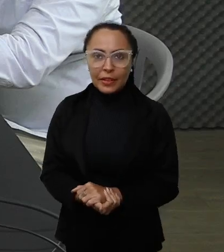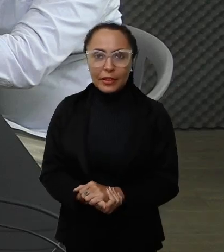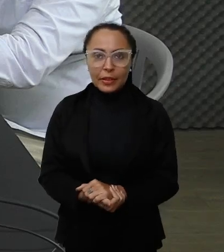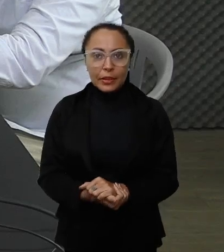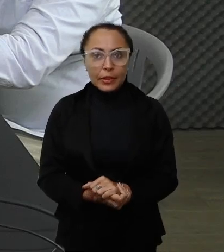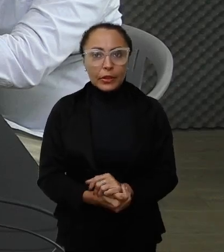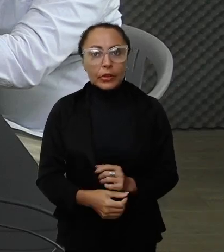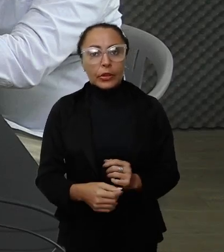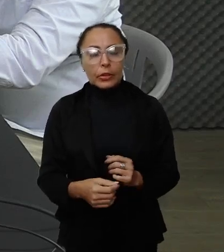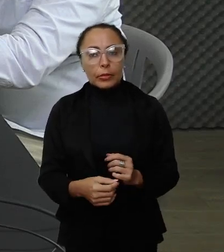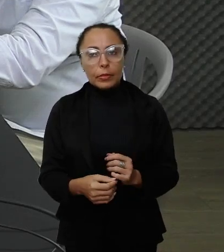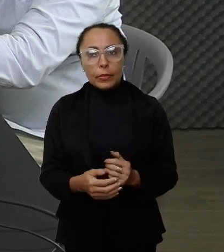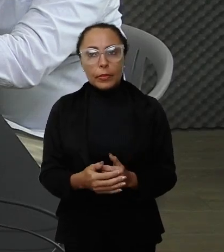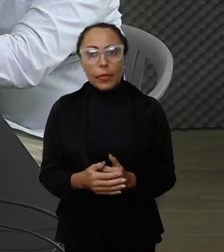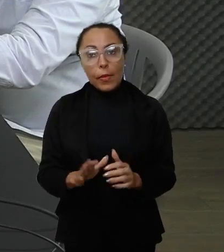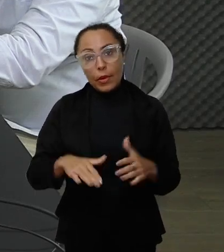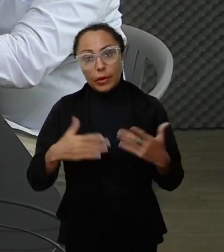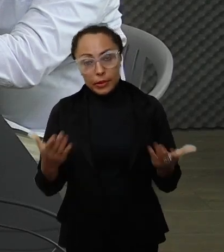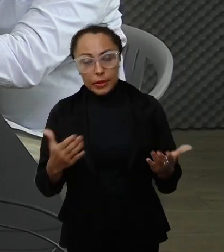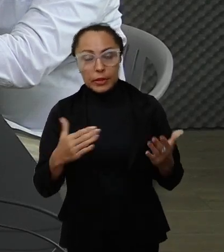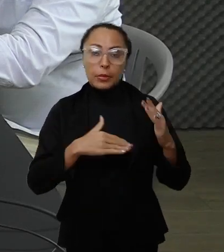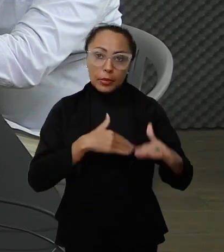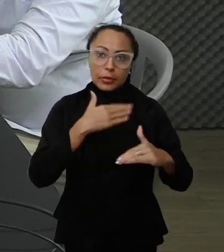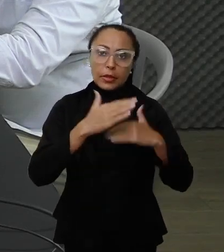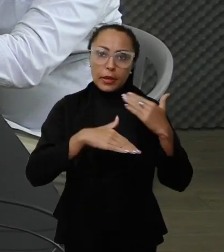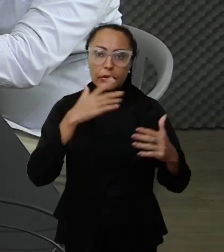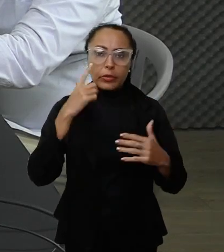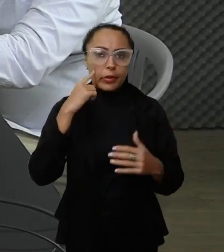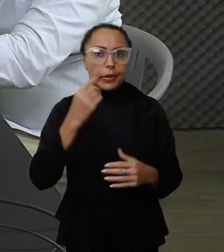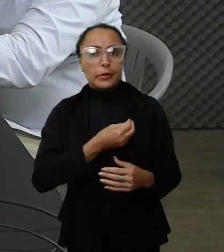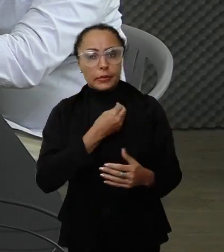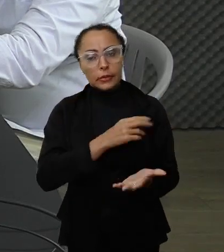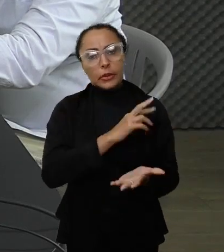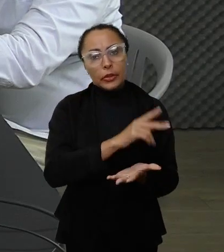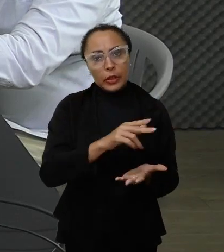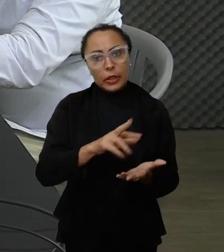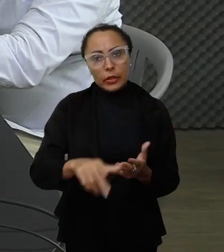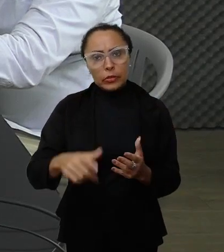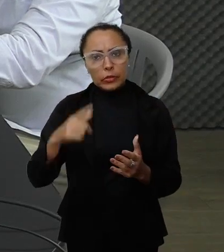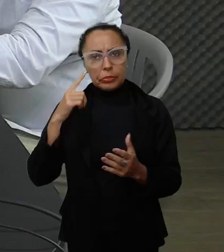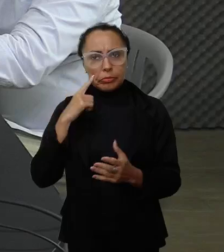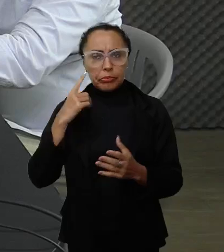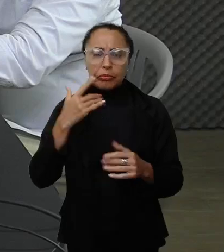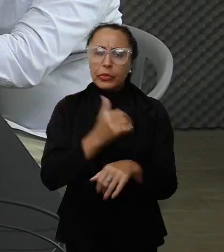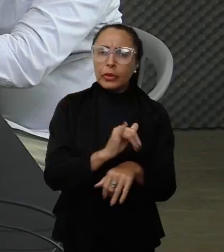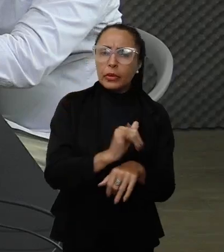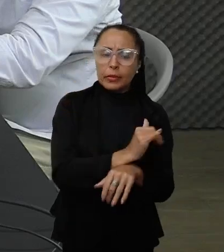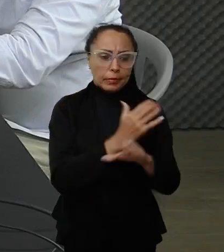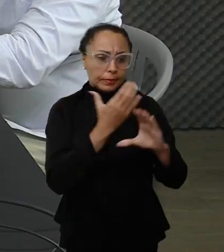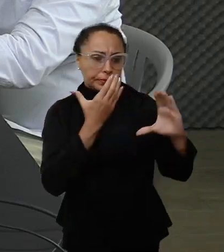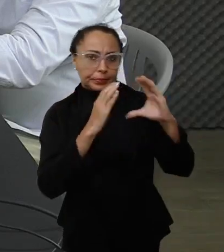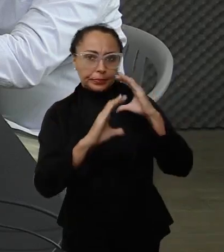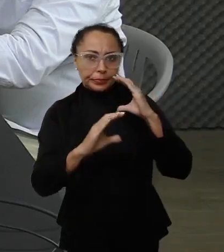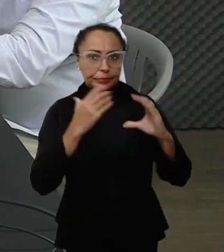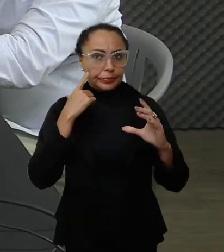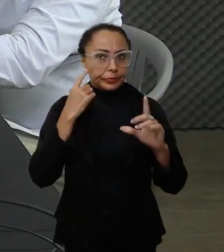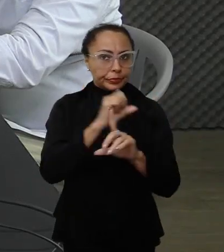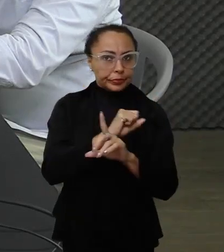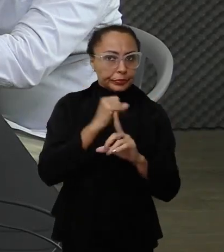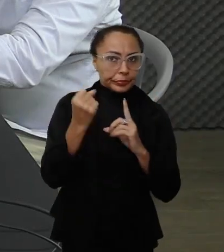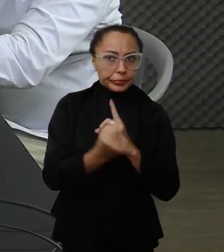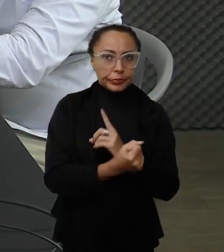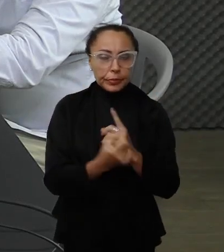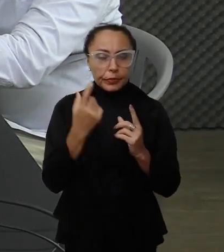do que você está falando. E nesse processo, existem os diversos meios de comunicação. Né? A comunicação social ela não é